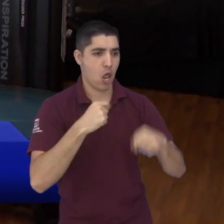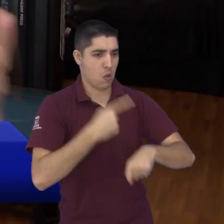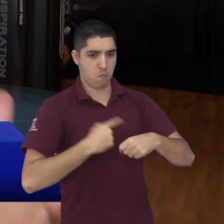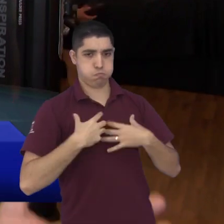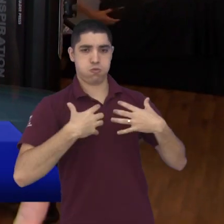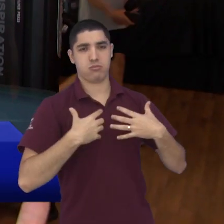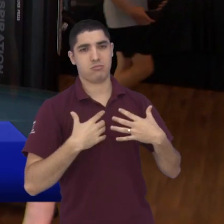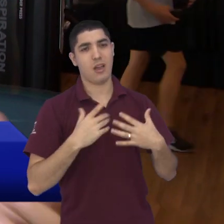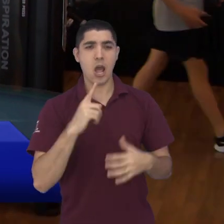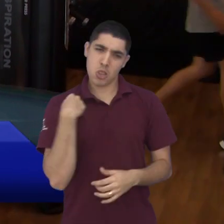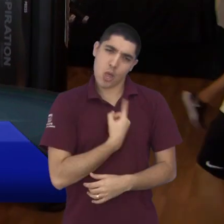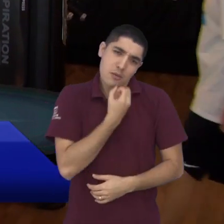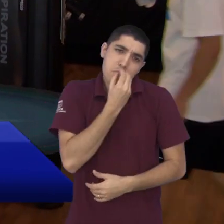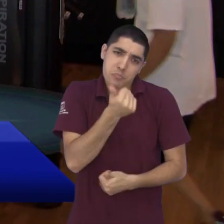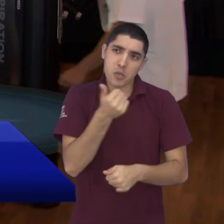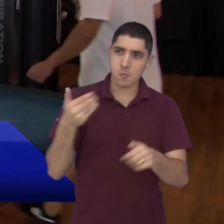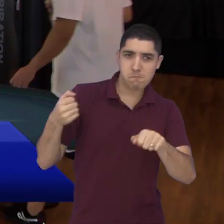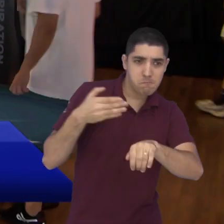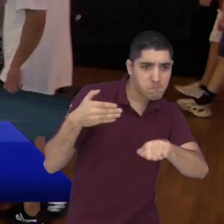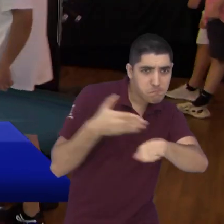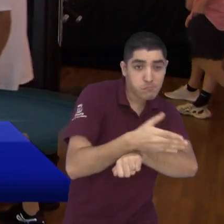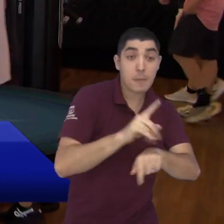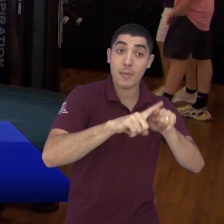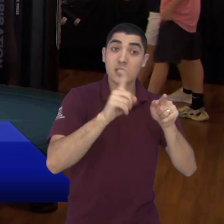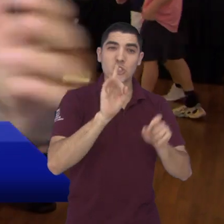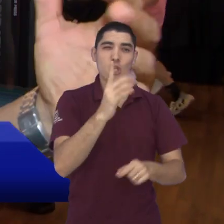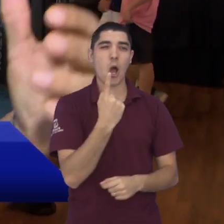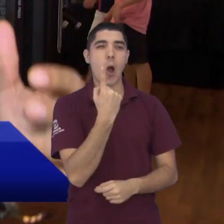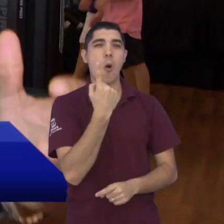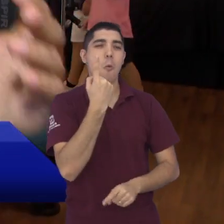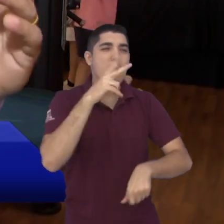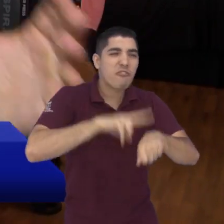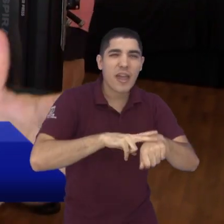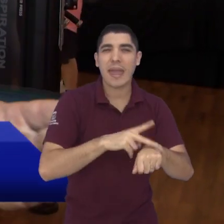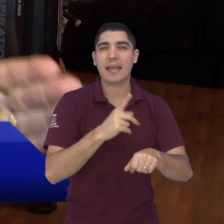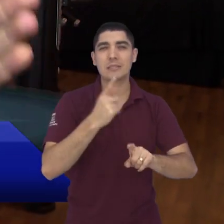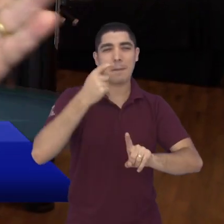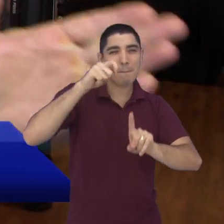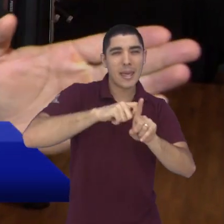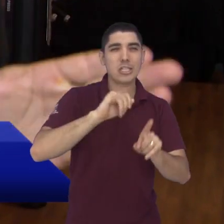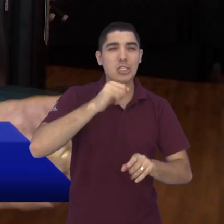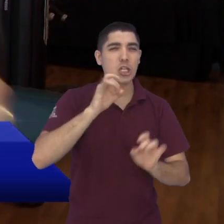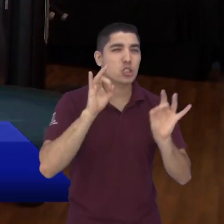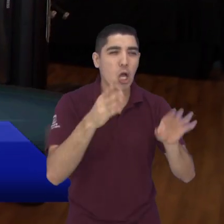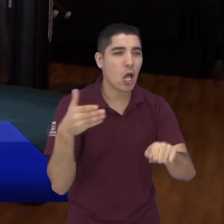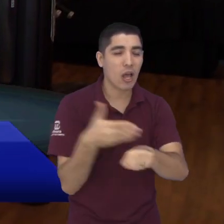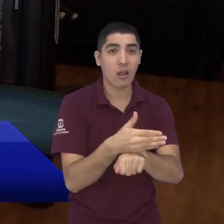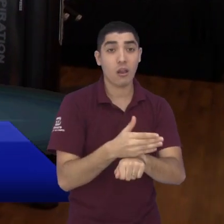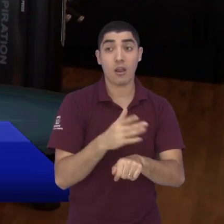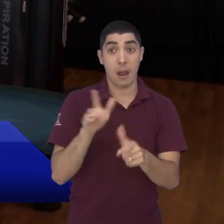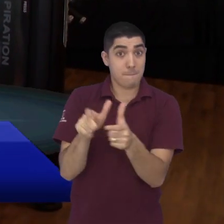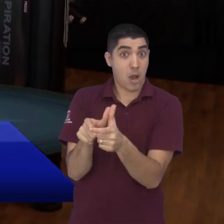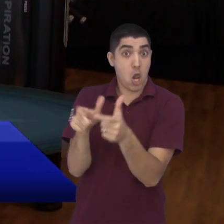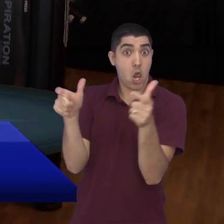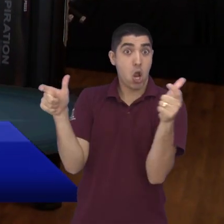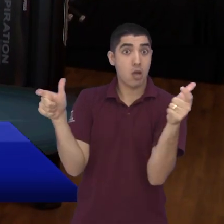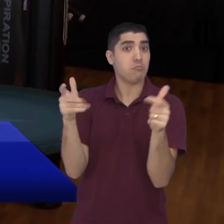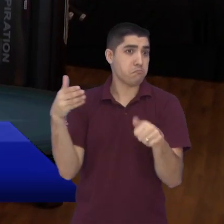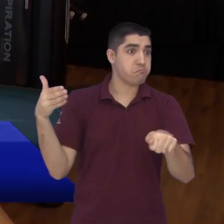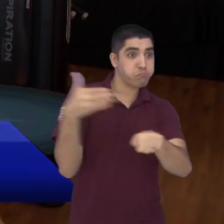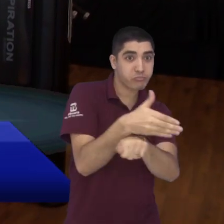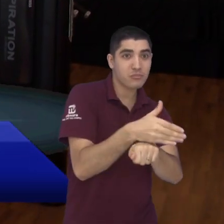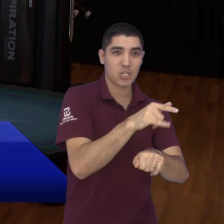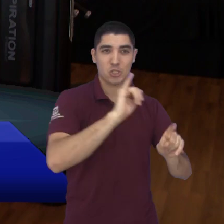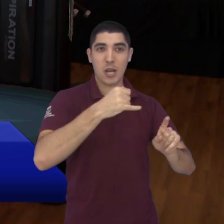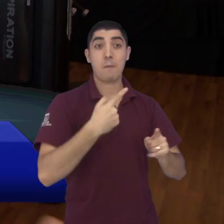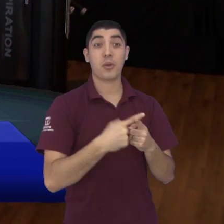infelizmente numas né porque pra gente é muito bom lógico mas isso tem que ser uma prática constante então começo de ano fim de ano a procura é enorme pelas academias